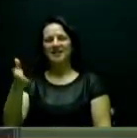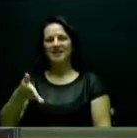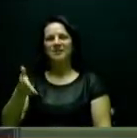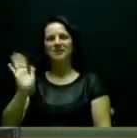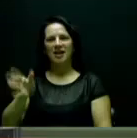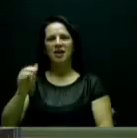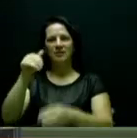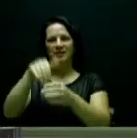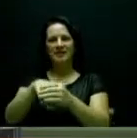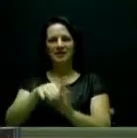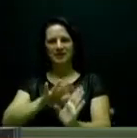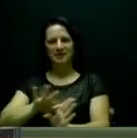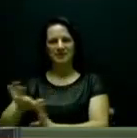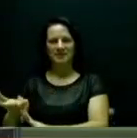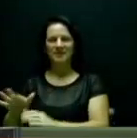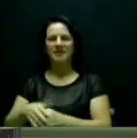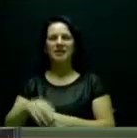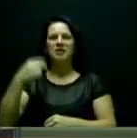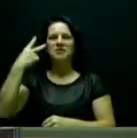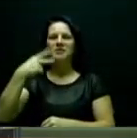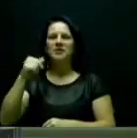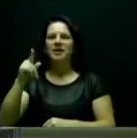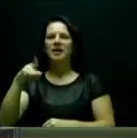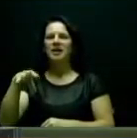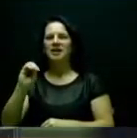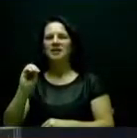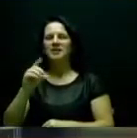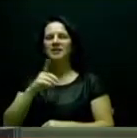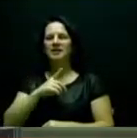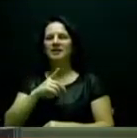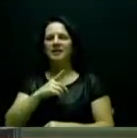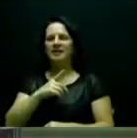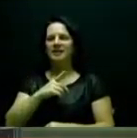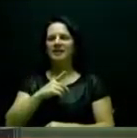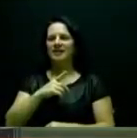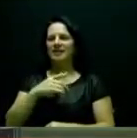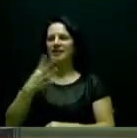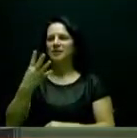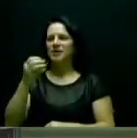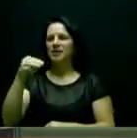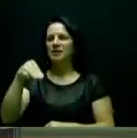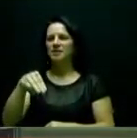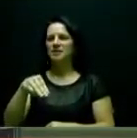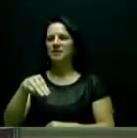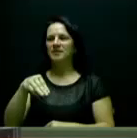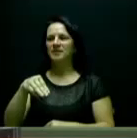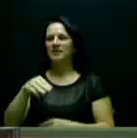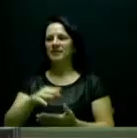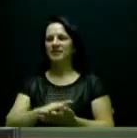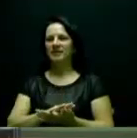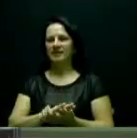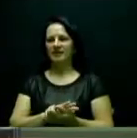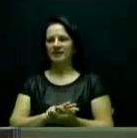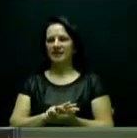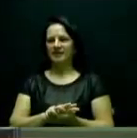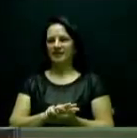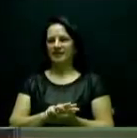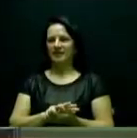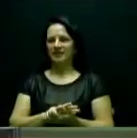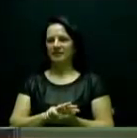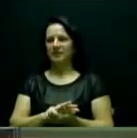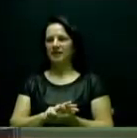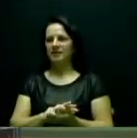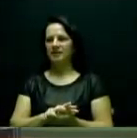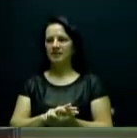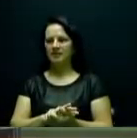votação. O vereador Adeildo Leodoro Dinho ainda dispõe de 4 minutos e 23 segundos